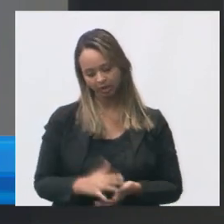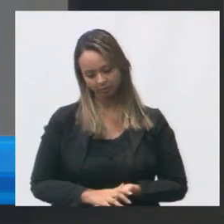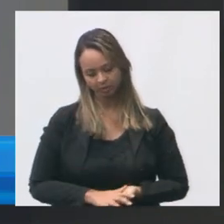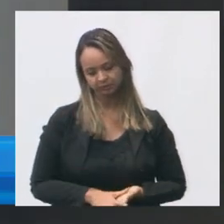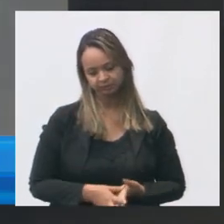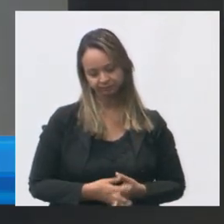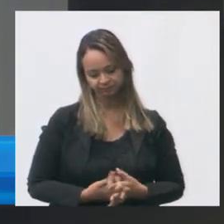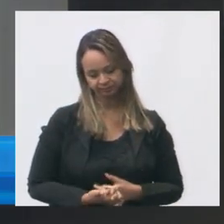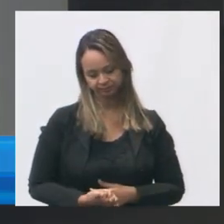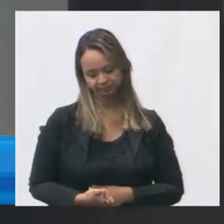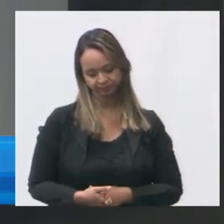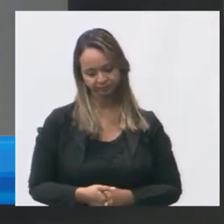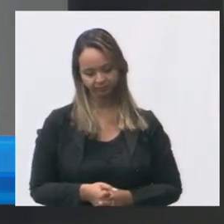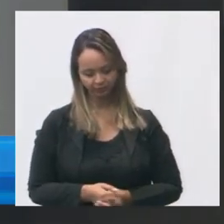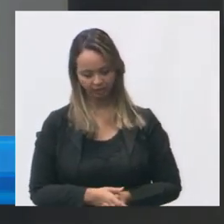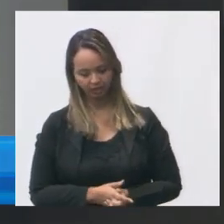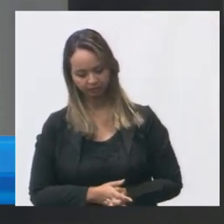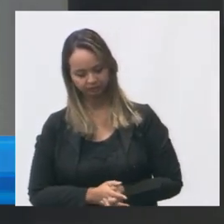oi